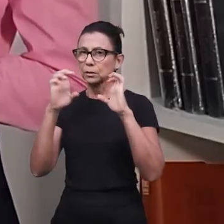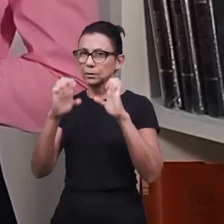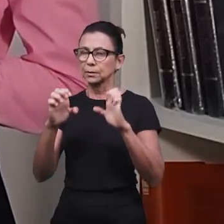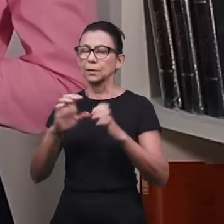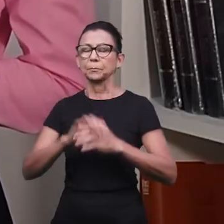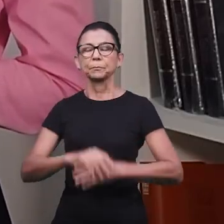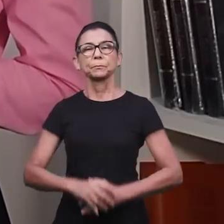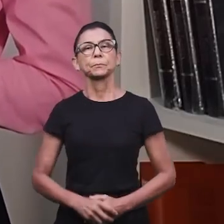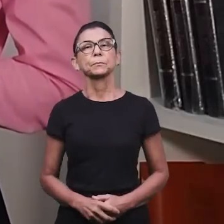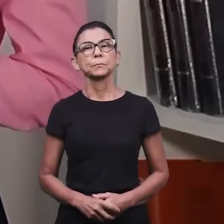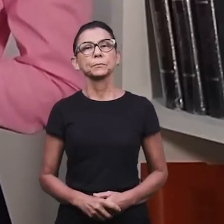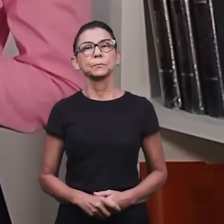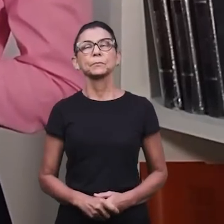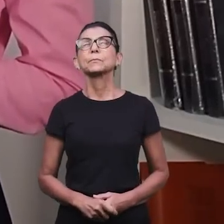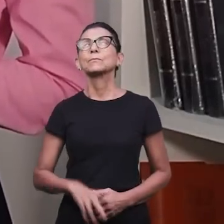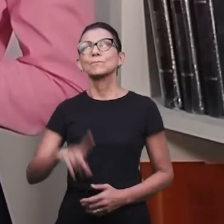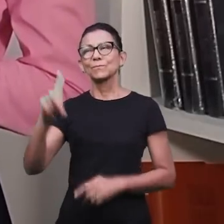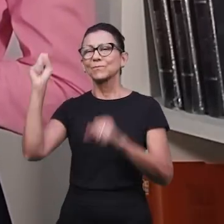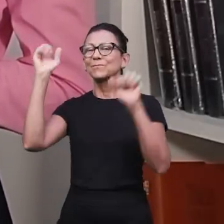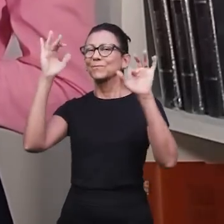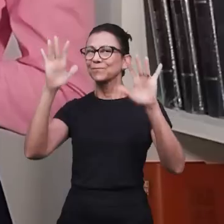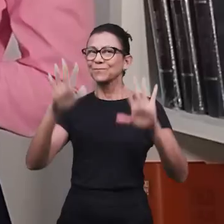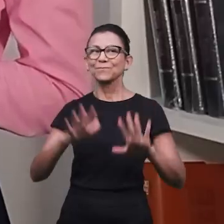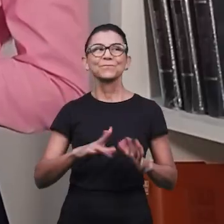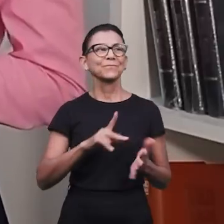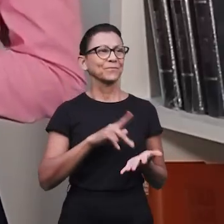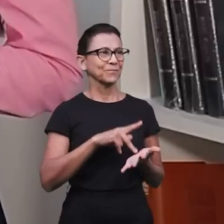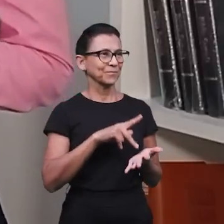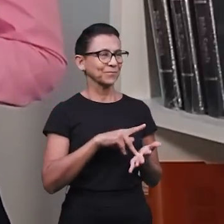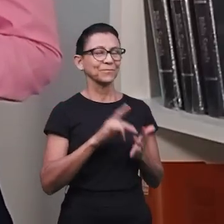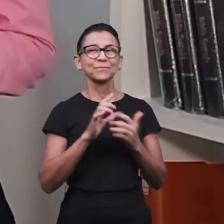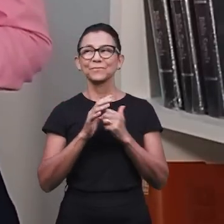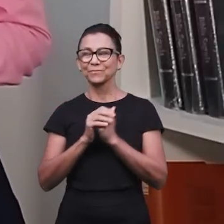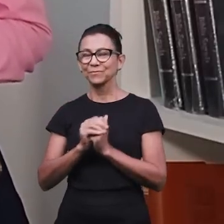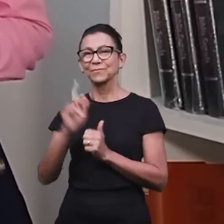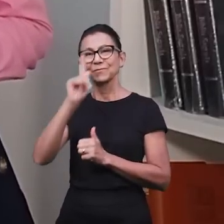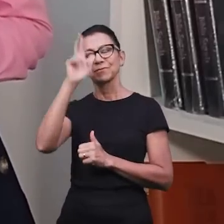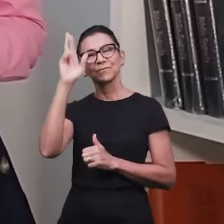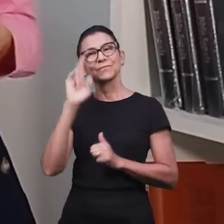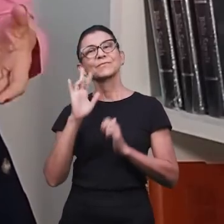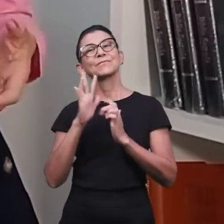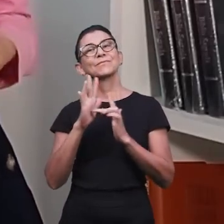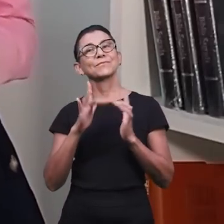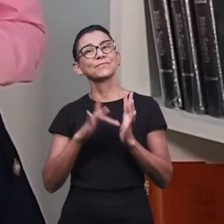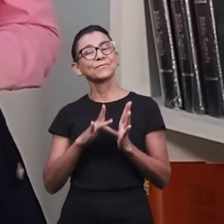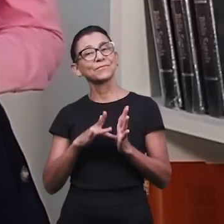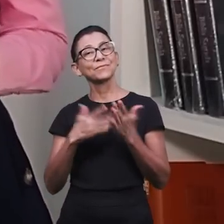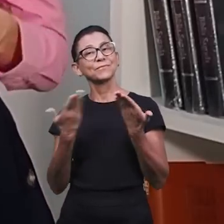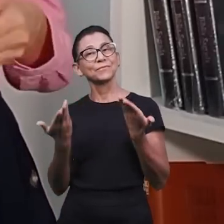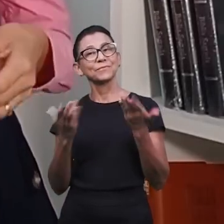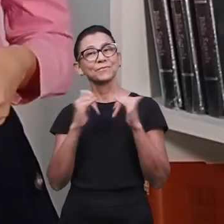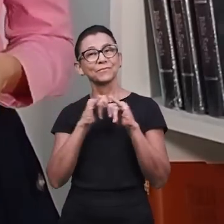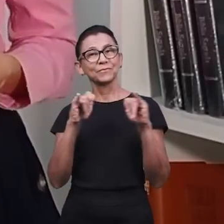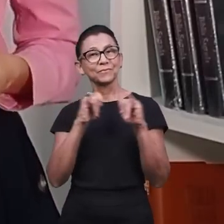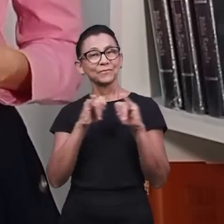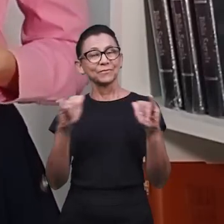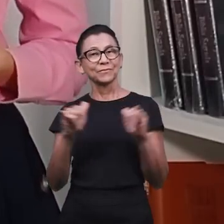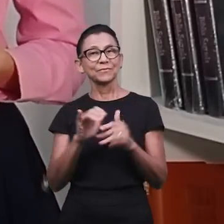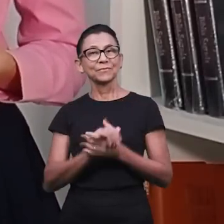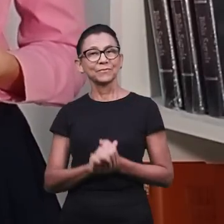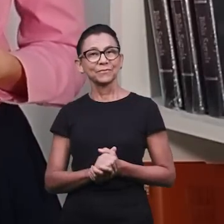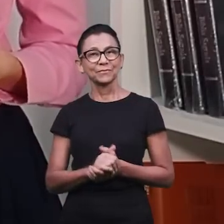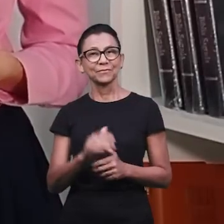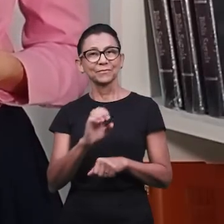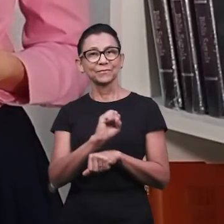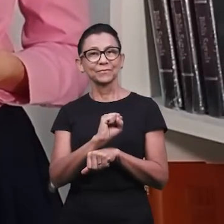coisas o Senhor tem feito por nós. Grandes coisas o Senhor tem feito por nós. Amém. A paz do Senhor Jesus. Essas são as informações aqui da área da Serra, em